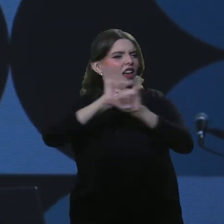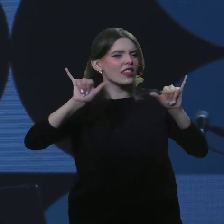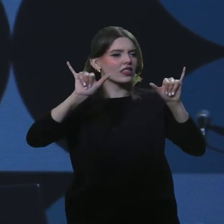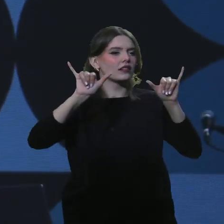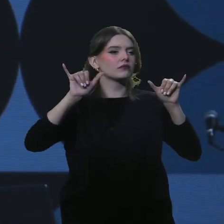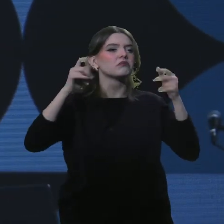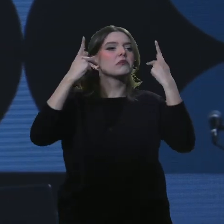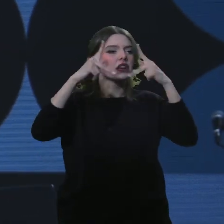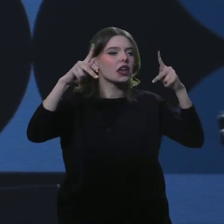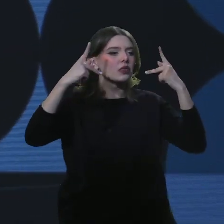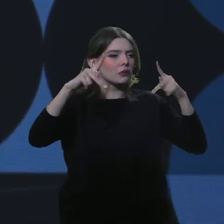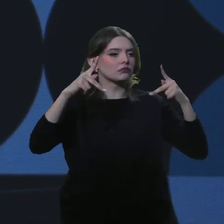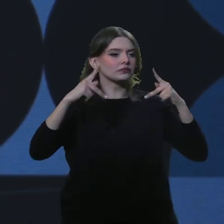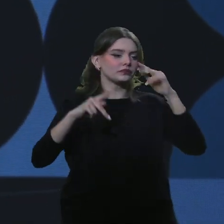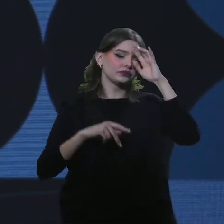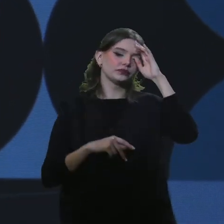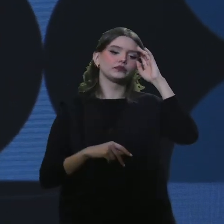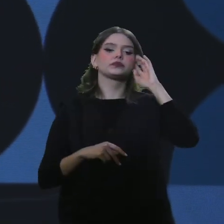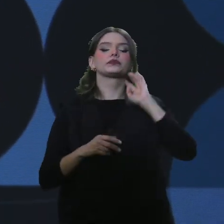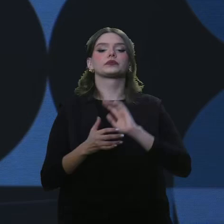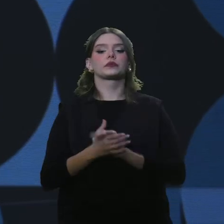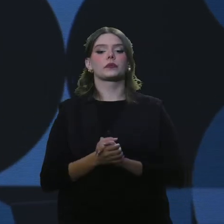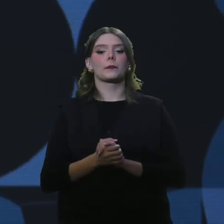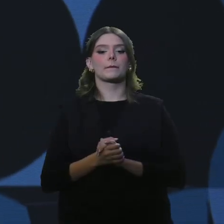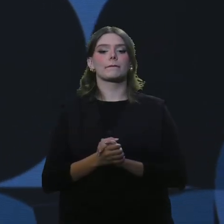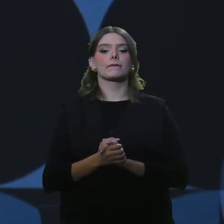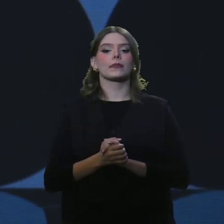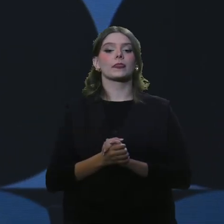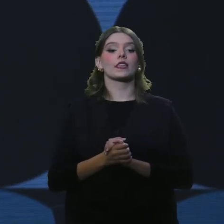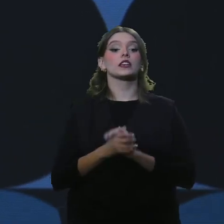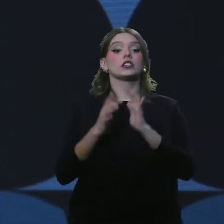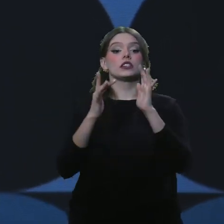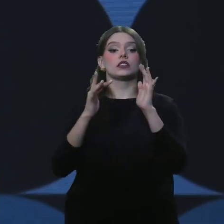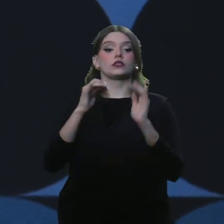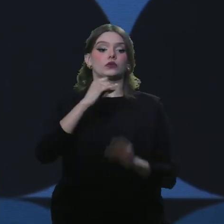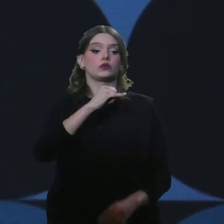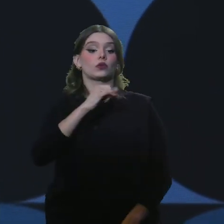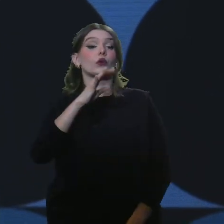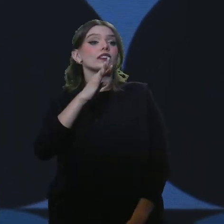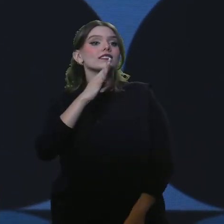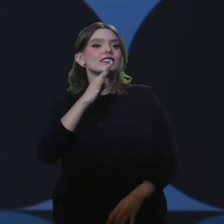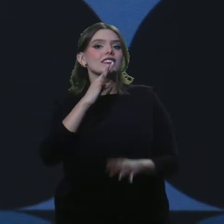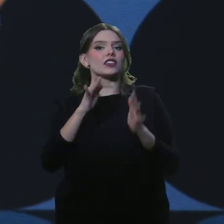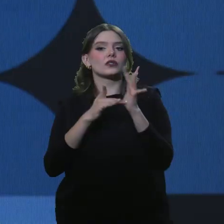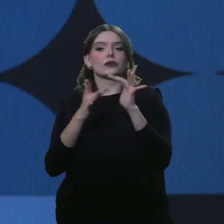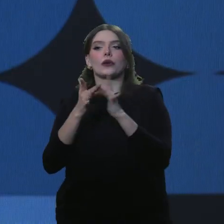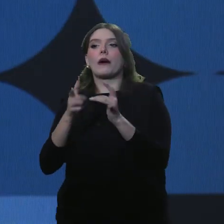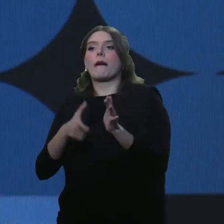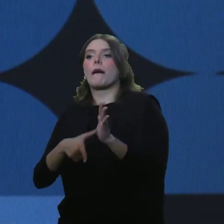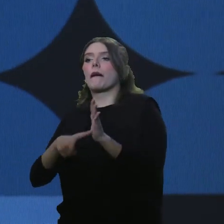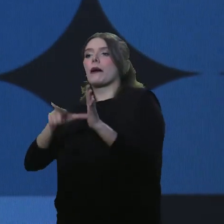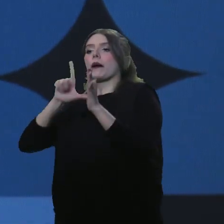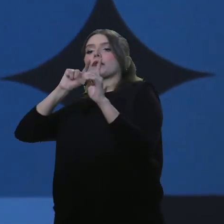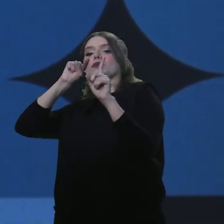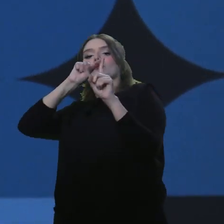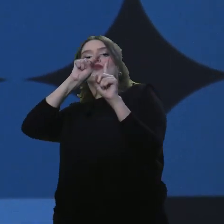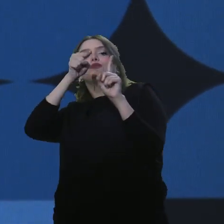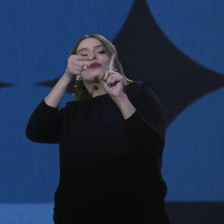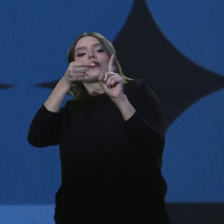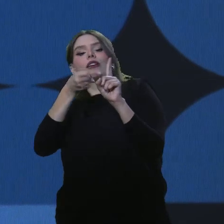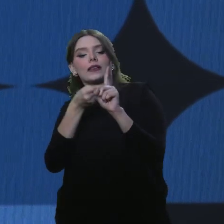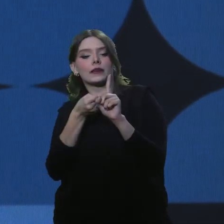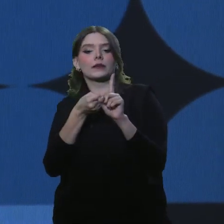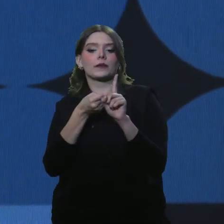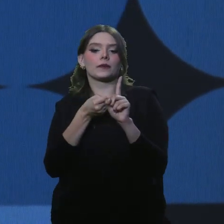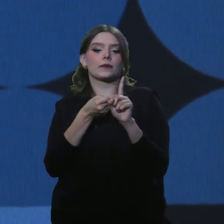pregador. A Bíblia diz que ele conhecia Jesus desde o ventre da mãe. As mães de Jesus e João Batista